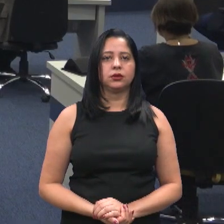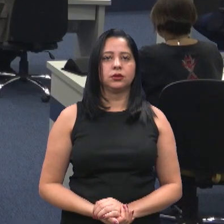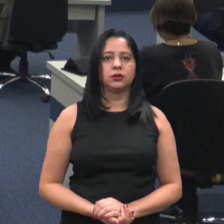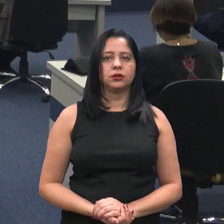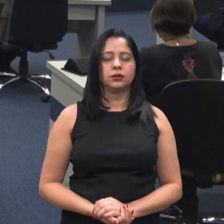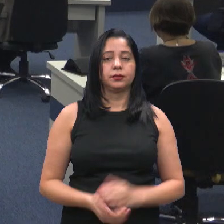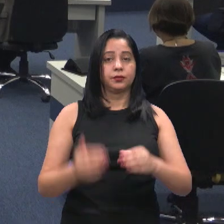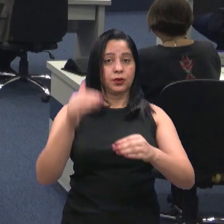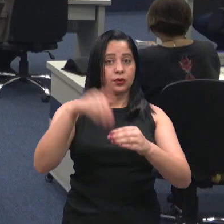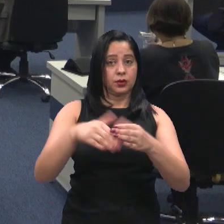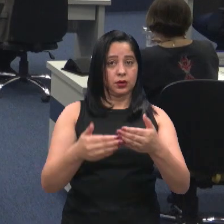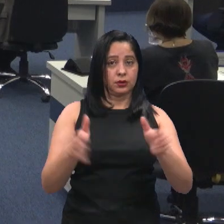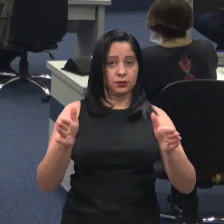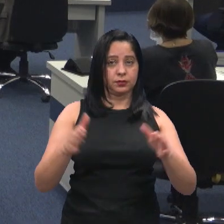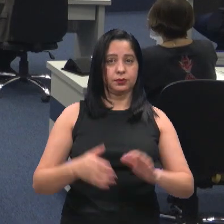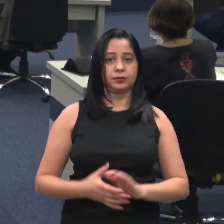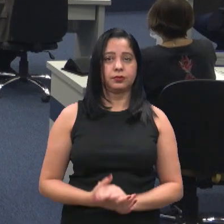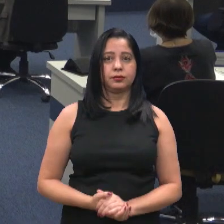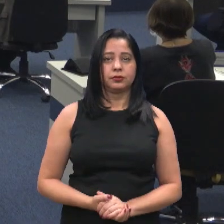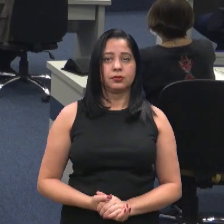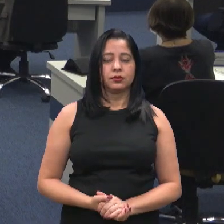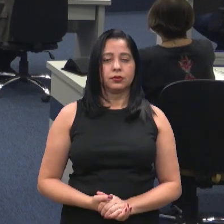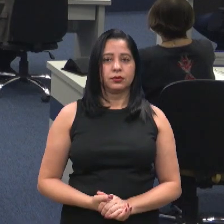Aberta a votação.